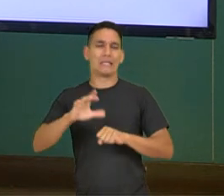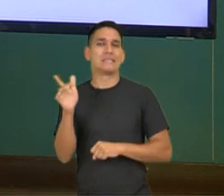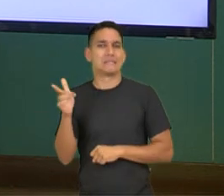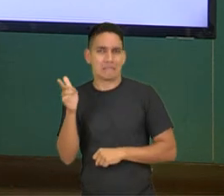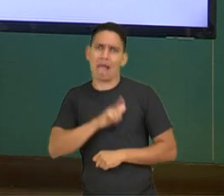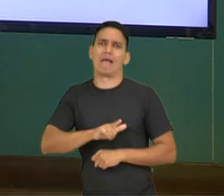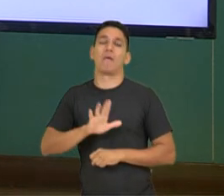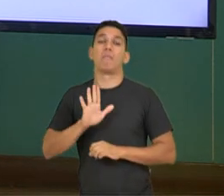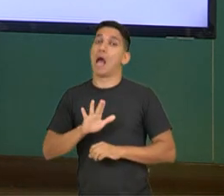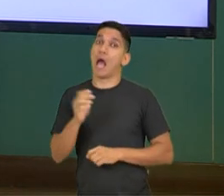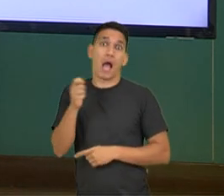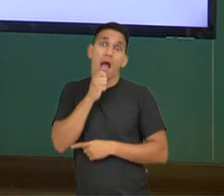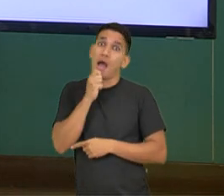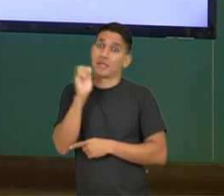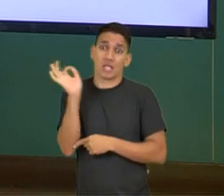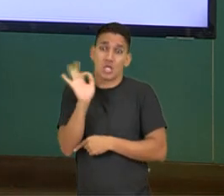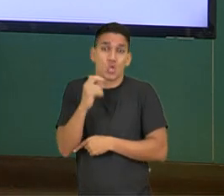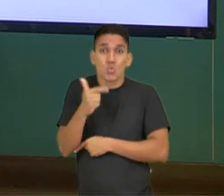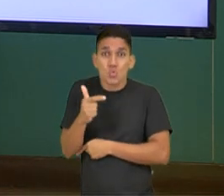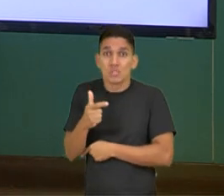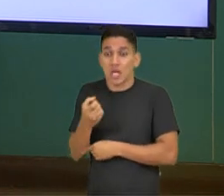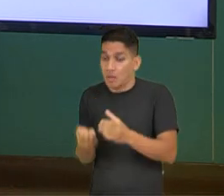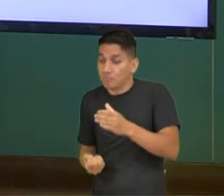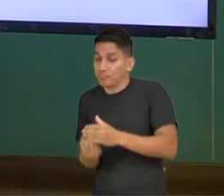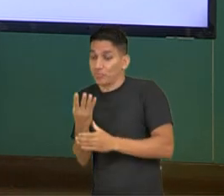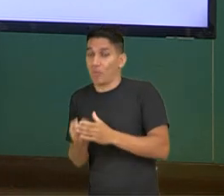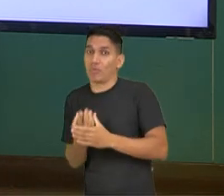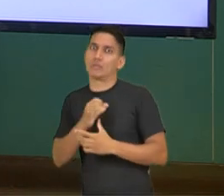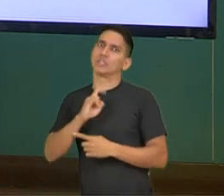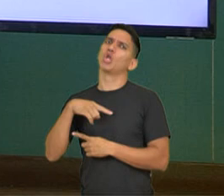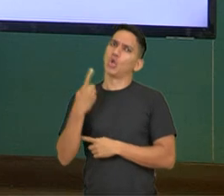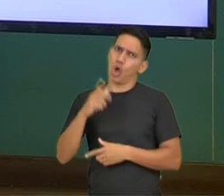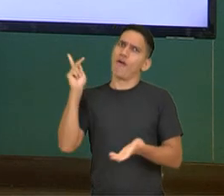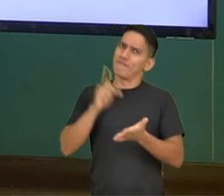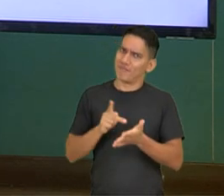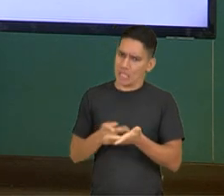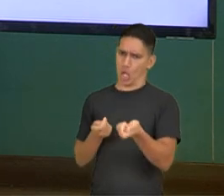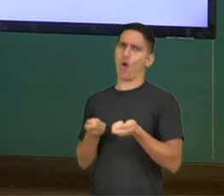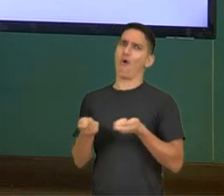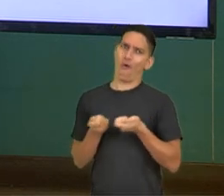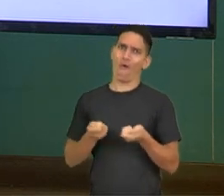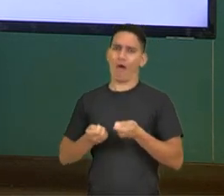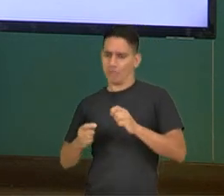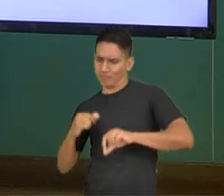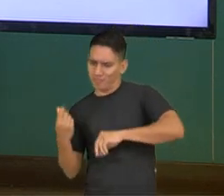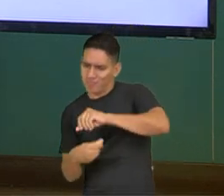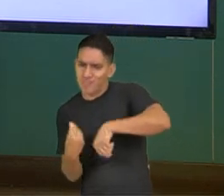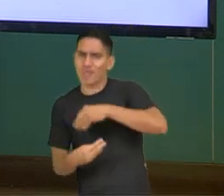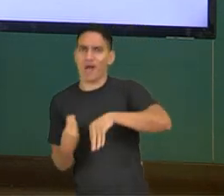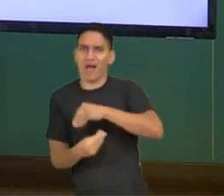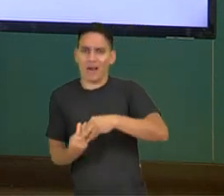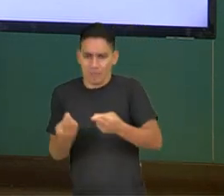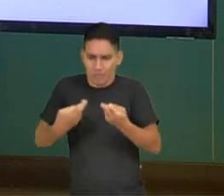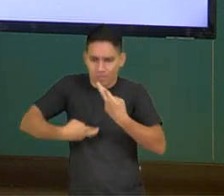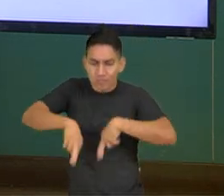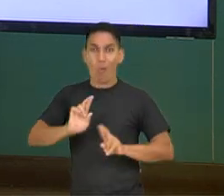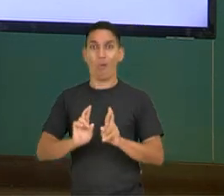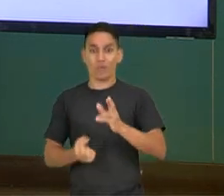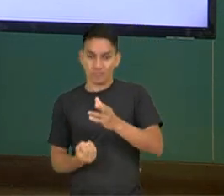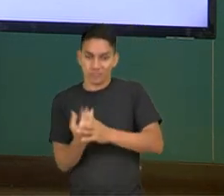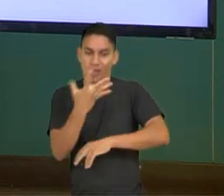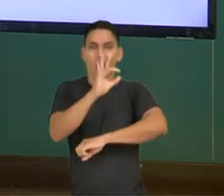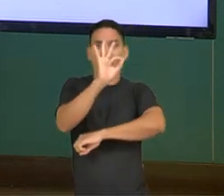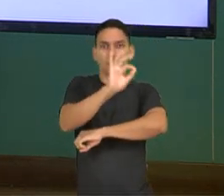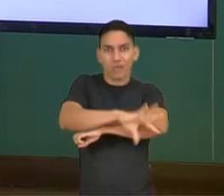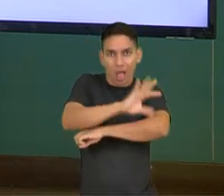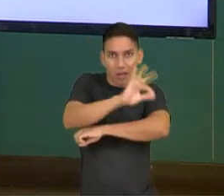que ninguém produz petróleo em laboratório. Se nós dominássemos essas reações químicas que foram processadas